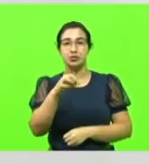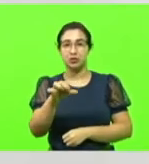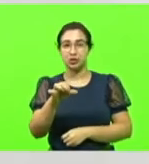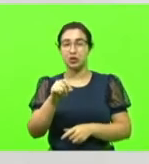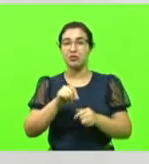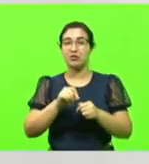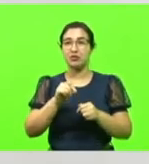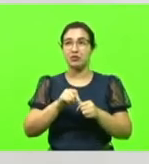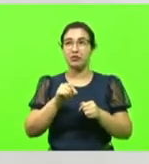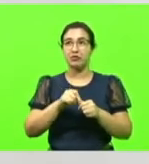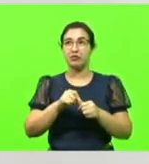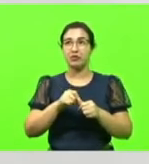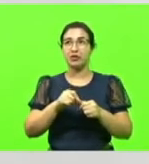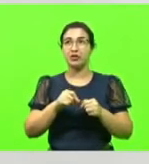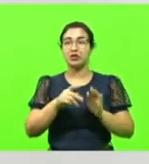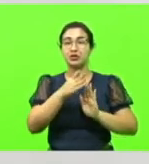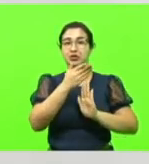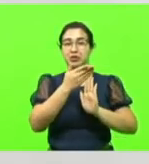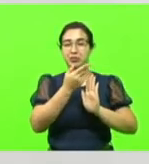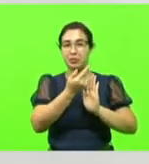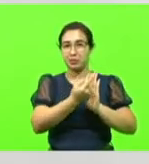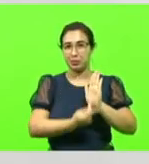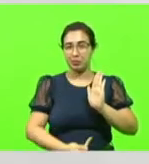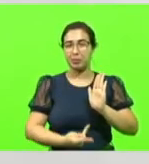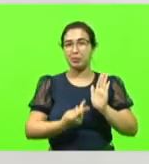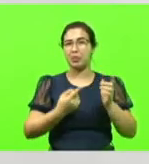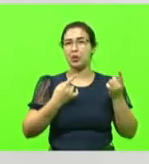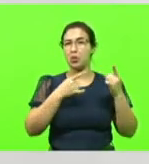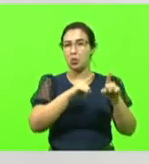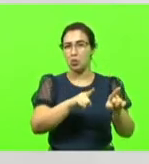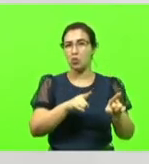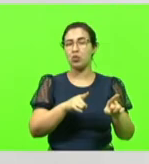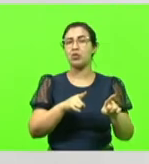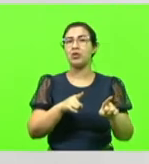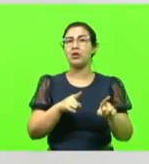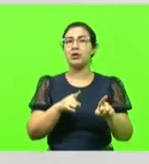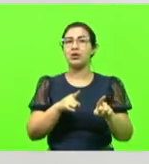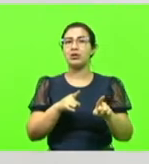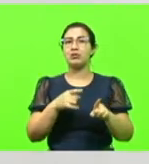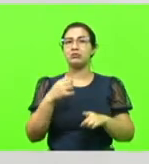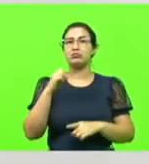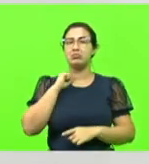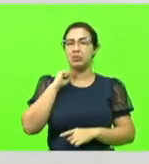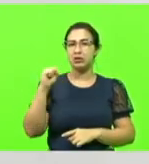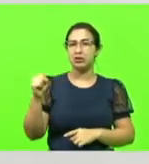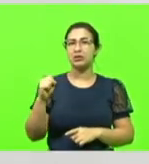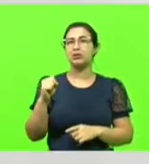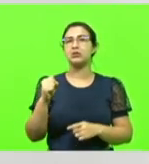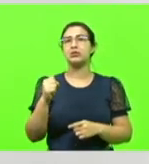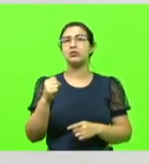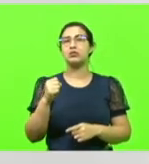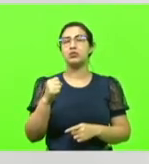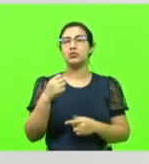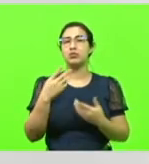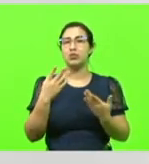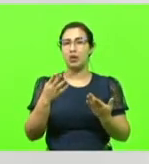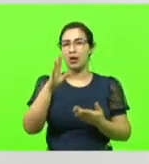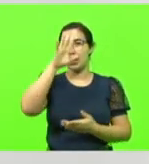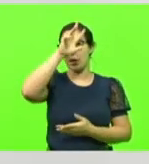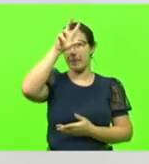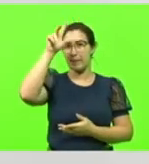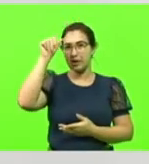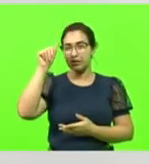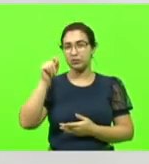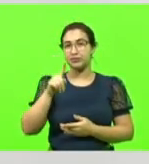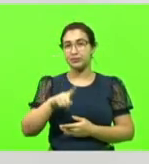de Combate ao Suicídio, Automutilação e Violência contra as Mulheres, com a ministra Damares, quando eu cheguei lá no Amazonas, que foi a sede da